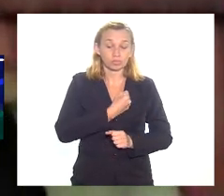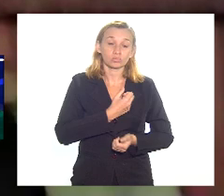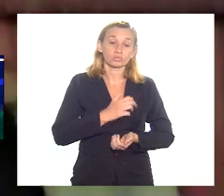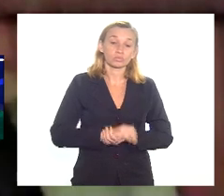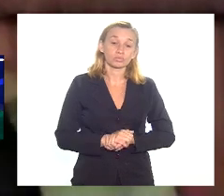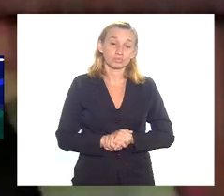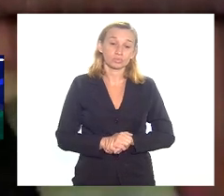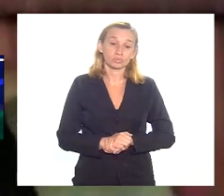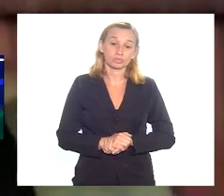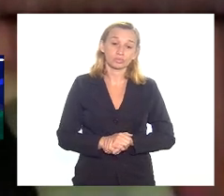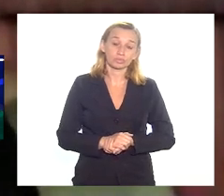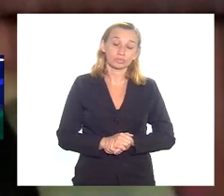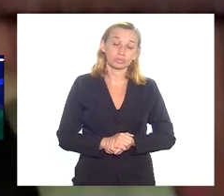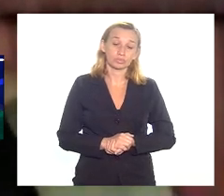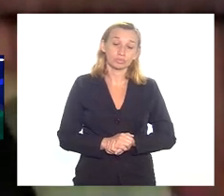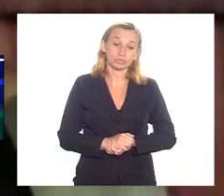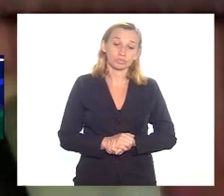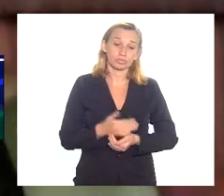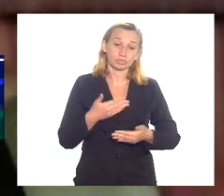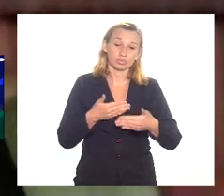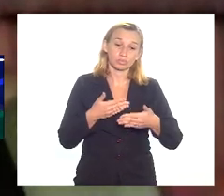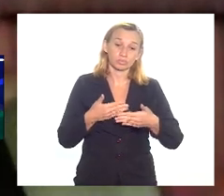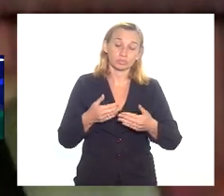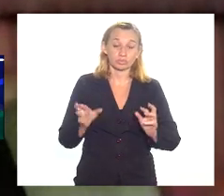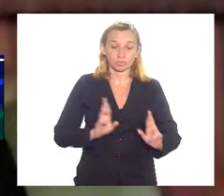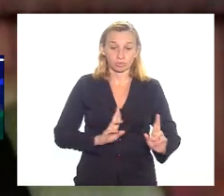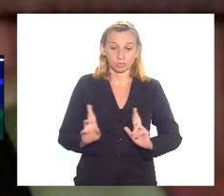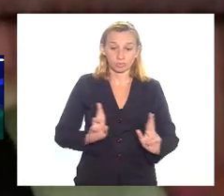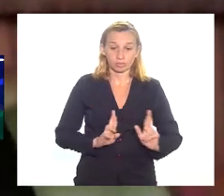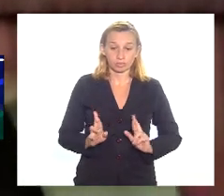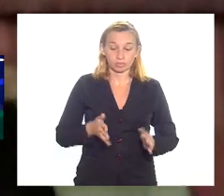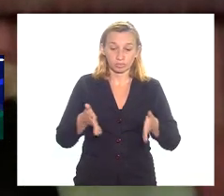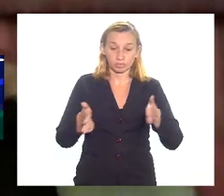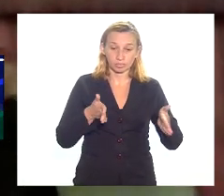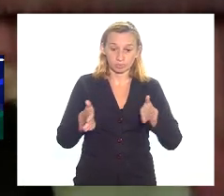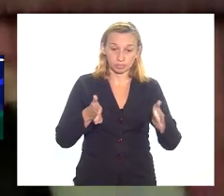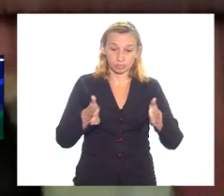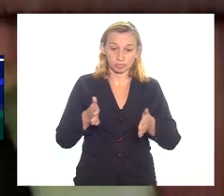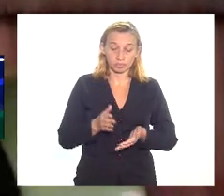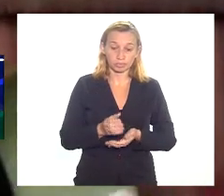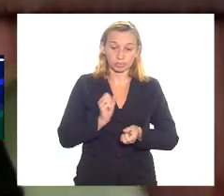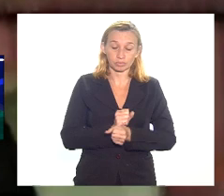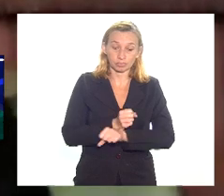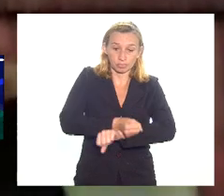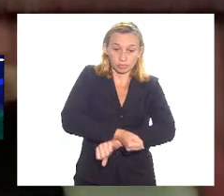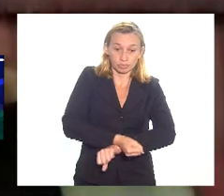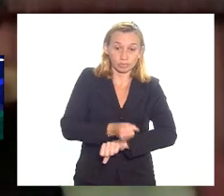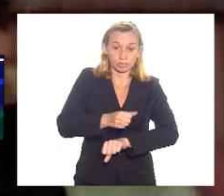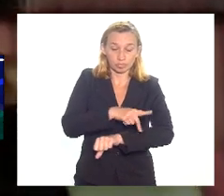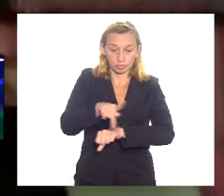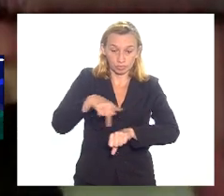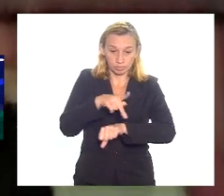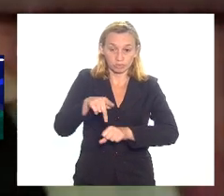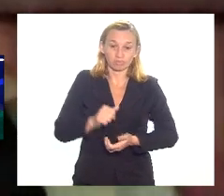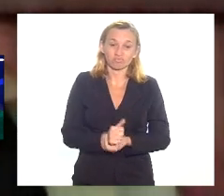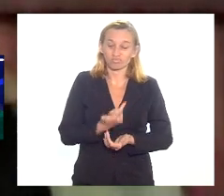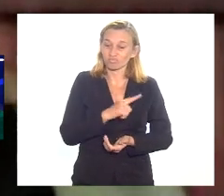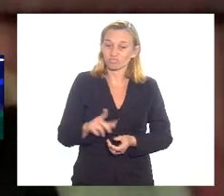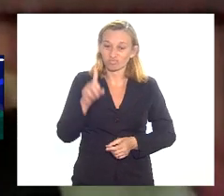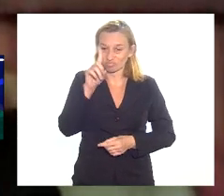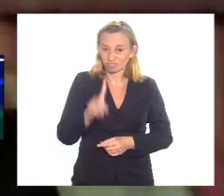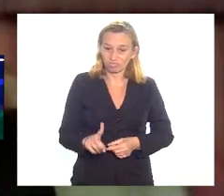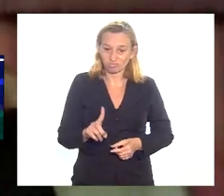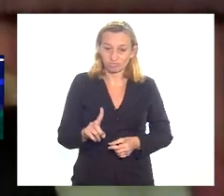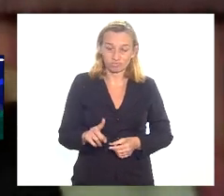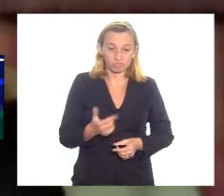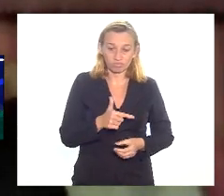olhar muito próximo das relações do período vigente à escravização no país. Sem direito, sem